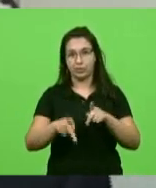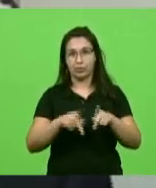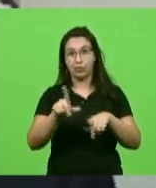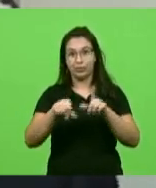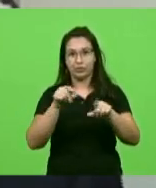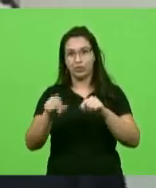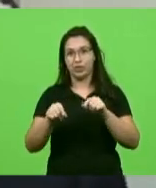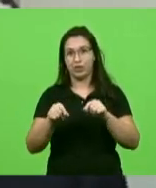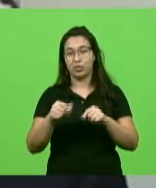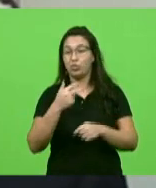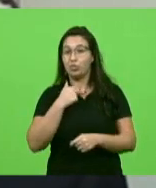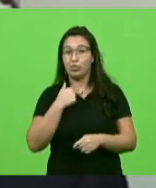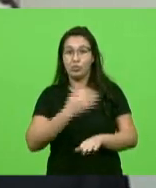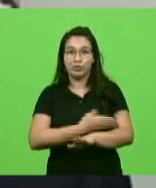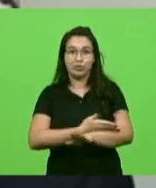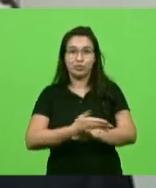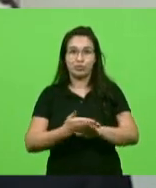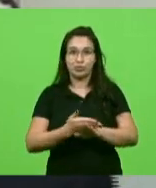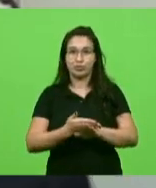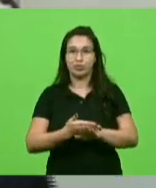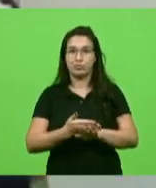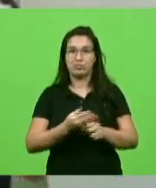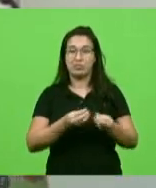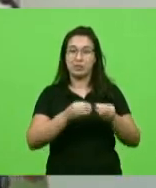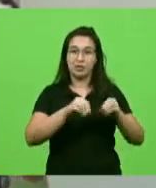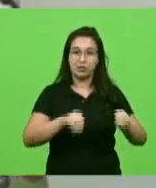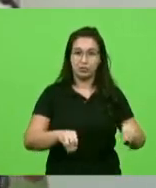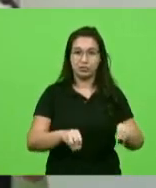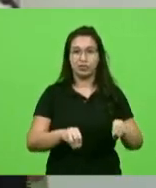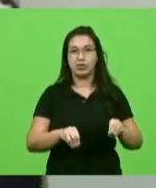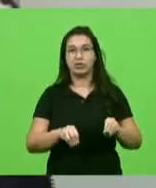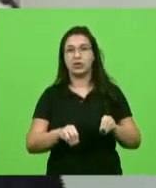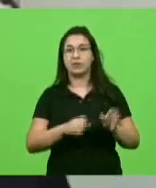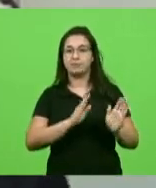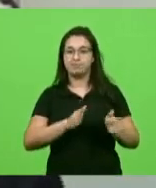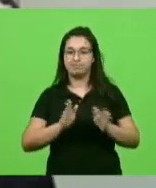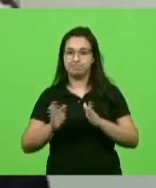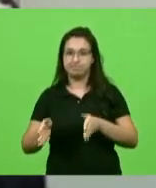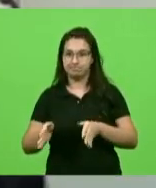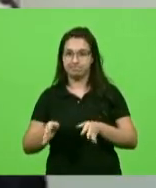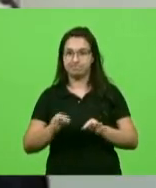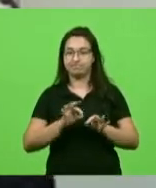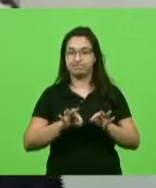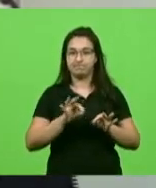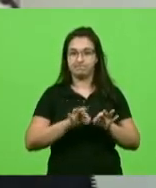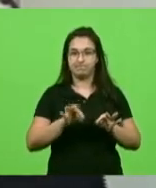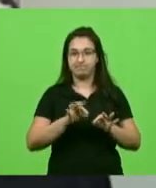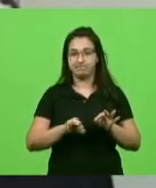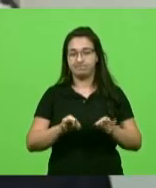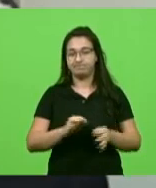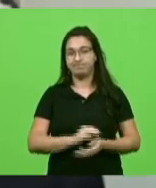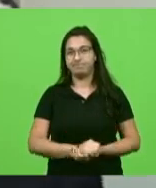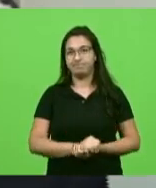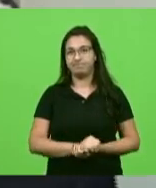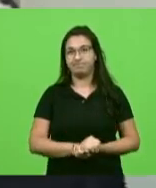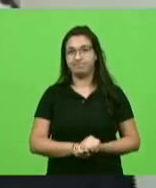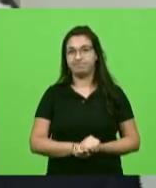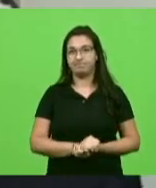não podem ser hábitos quebrando a ordem institucional estabelecida pela constituição cidadão Cidadã